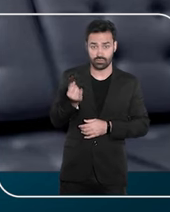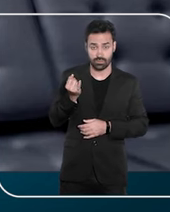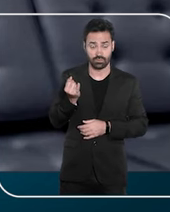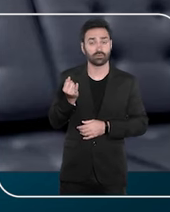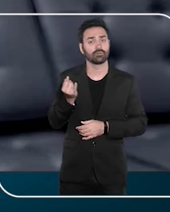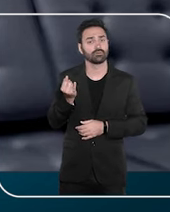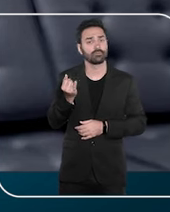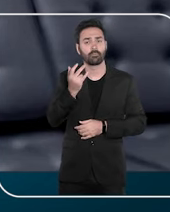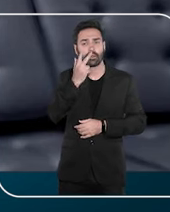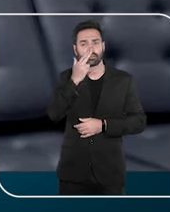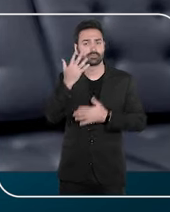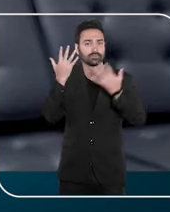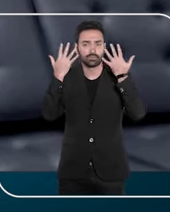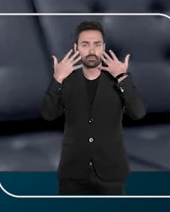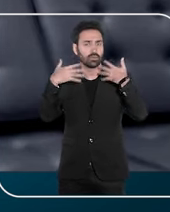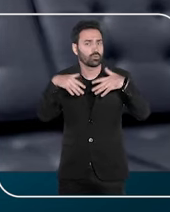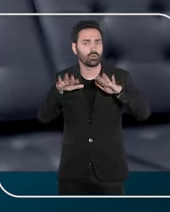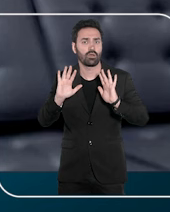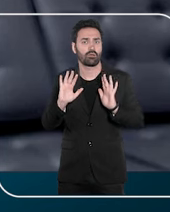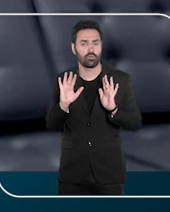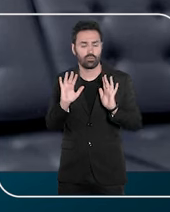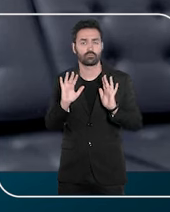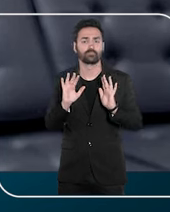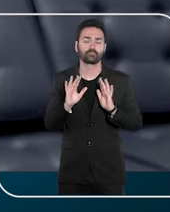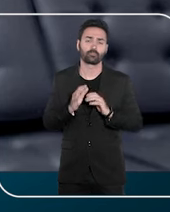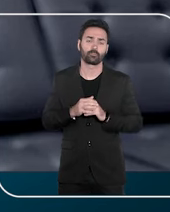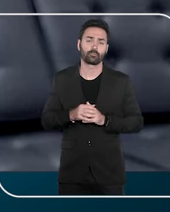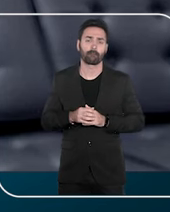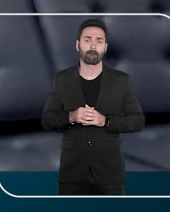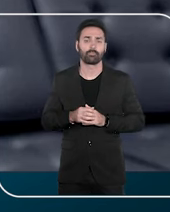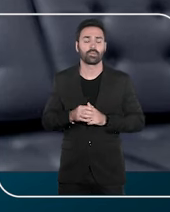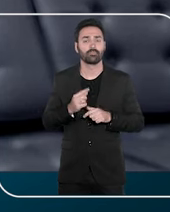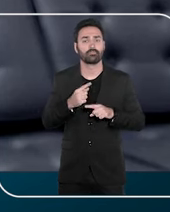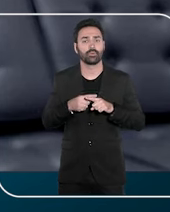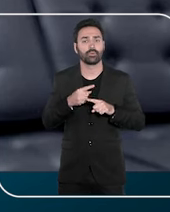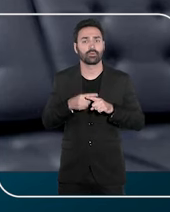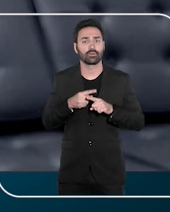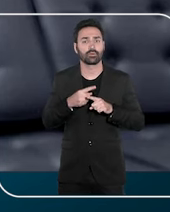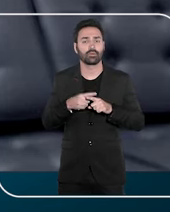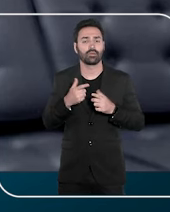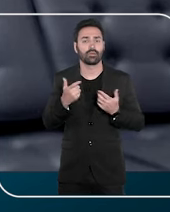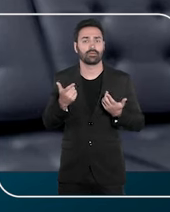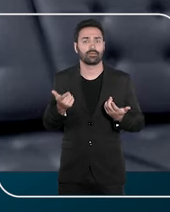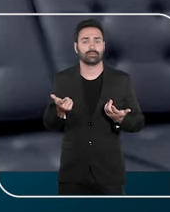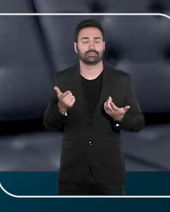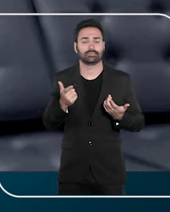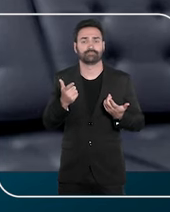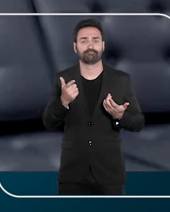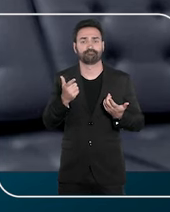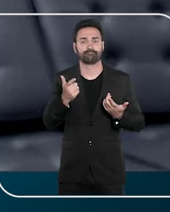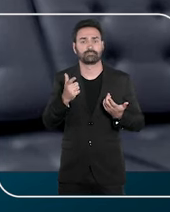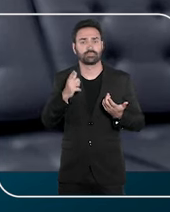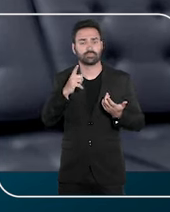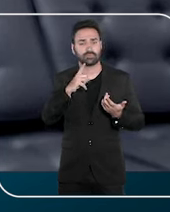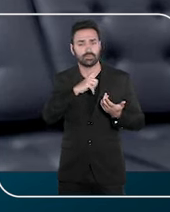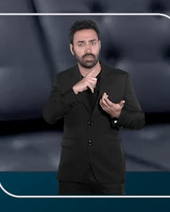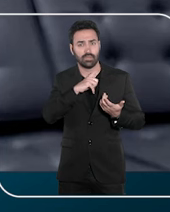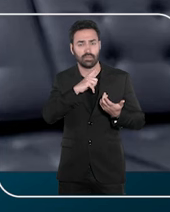natural diante do crescimento, digamos, das atribuições, das competências, né, que